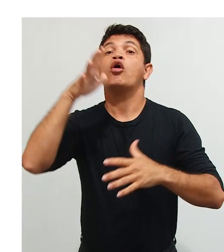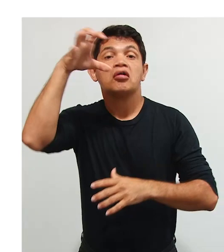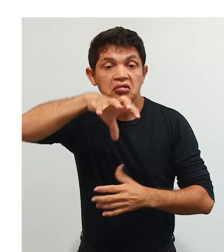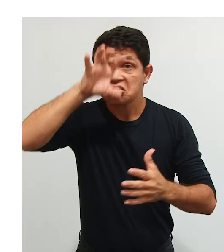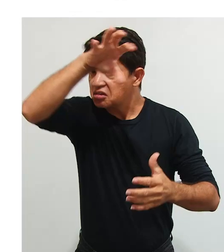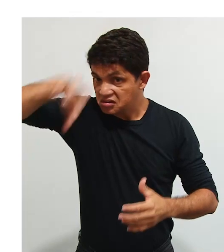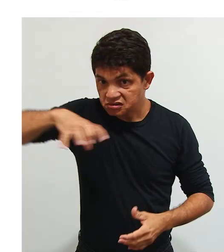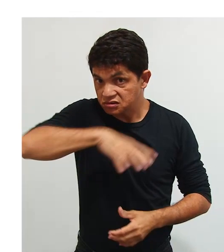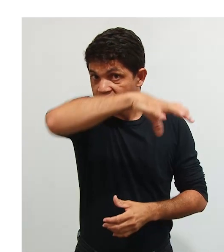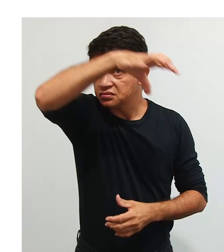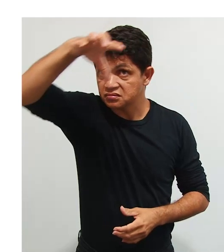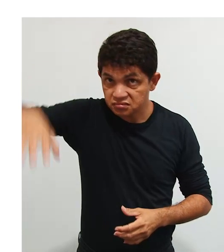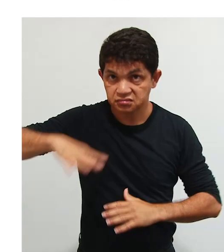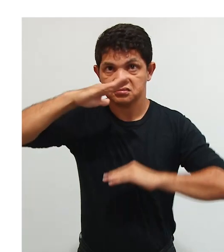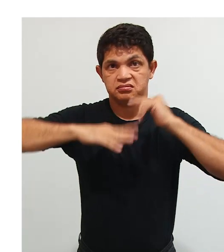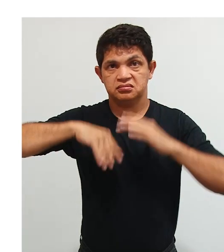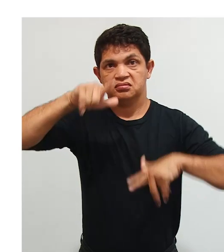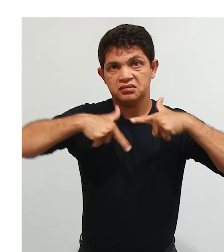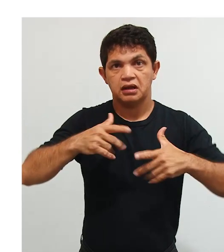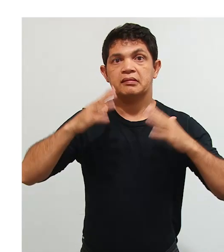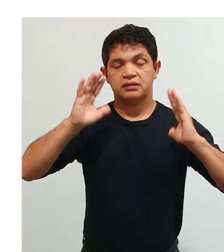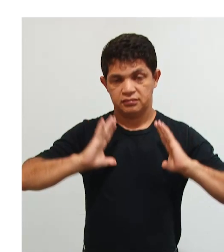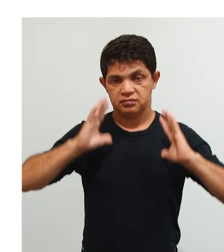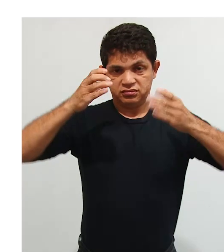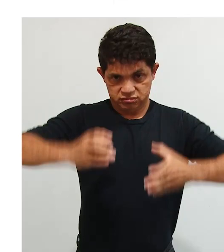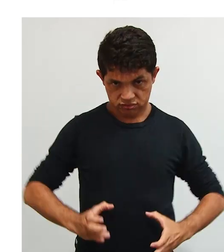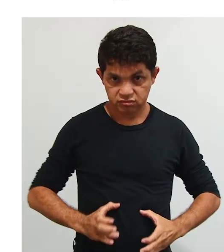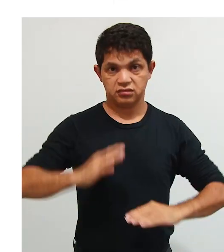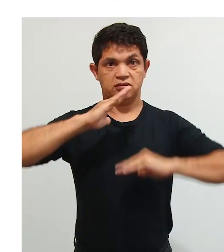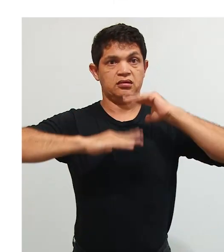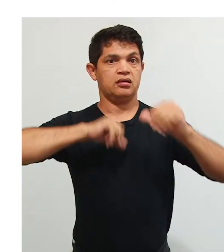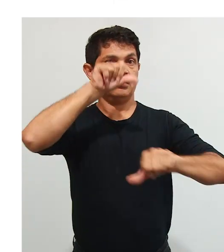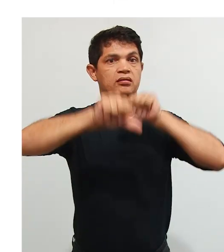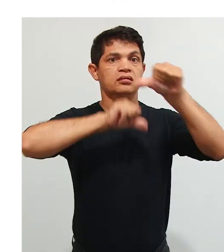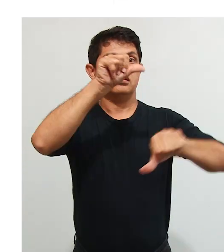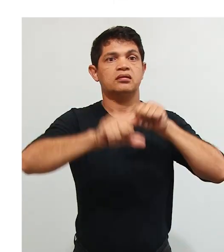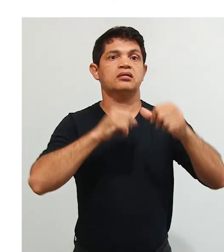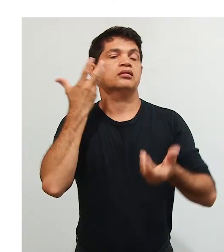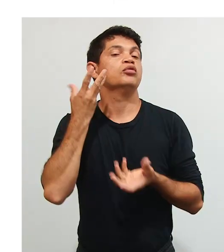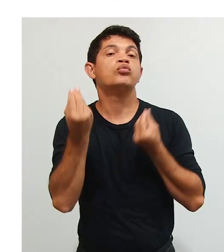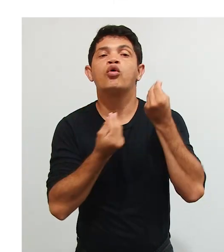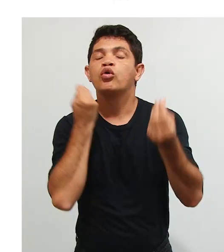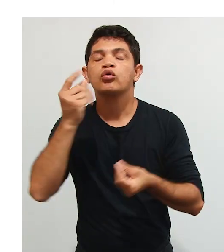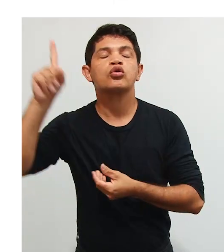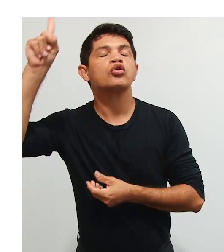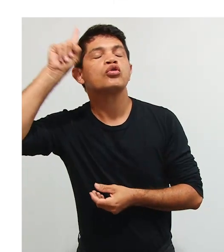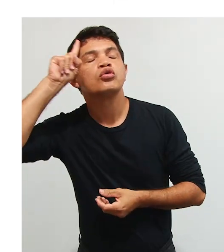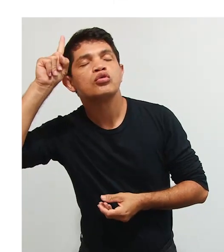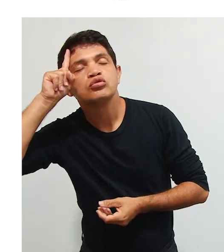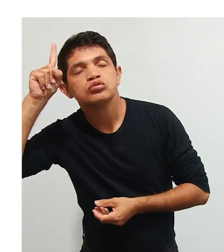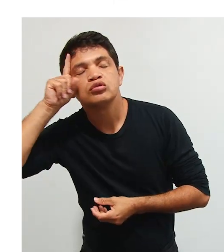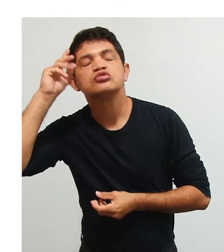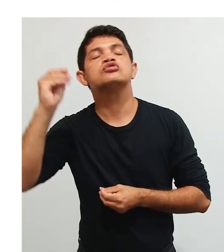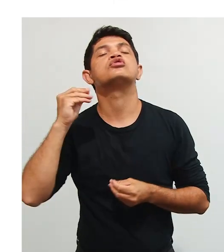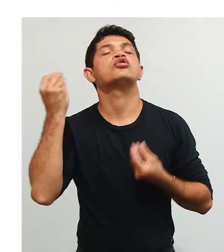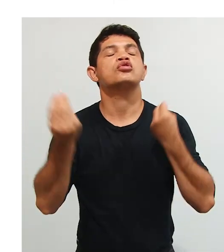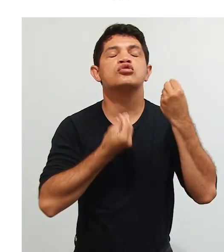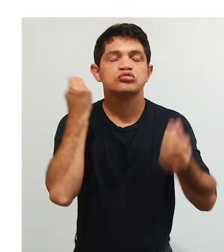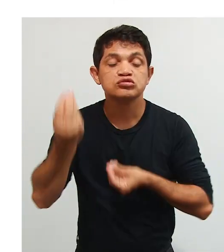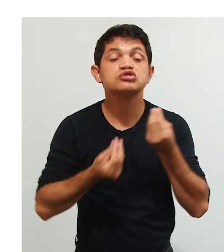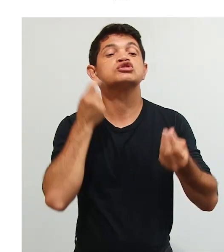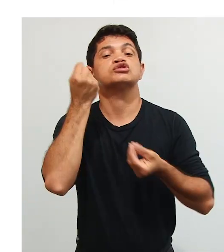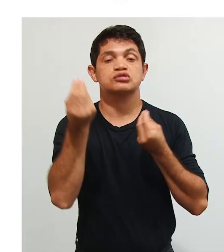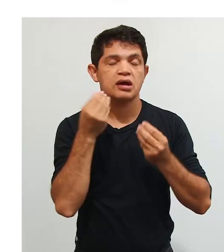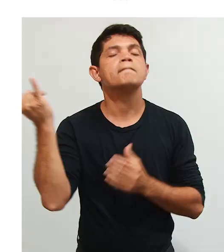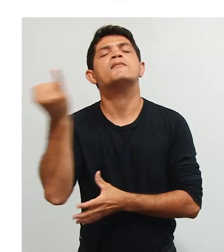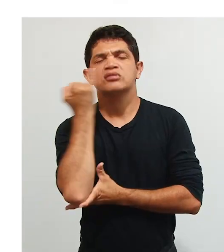vida em qualquer contexto, né, gente? Então, aqui, como ter um diálogo assertivo? É